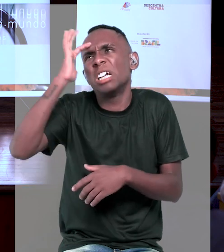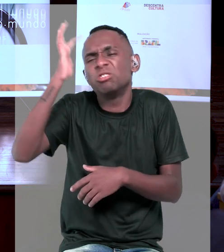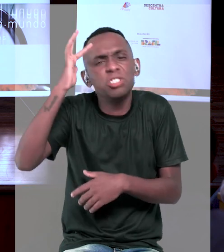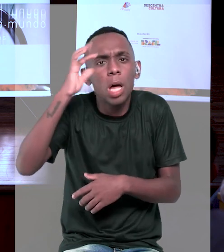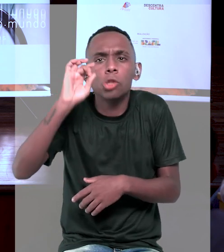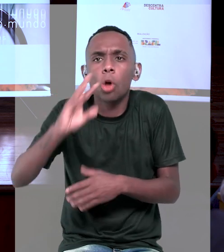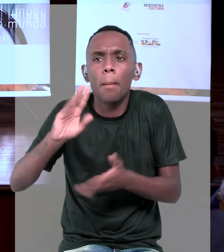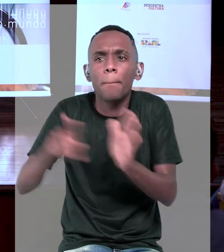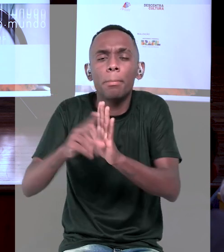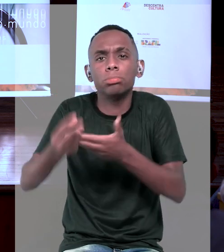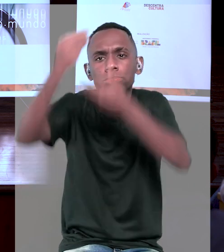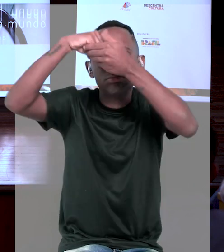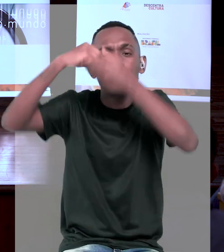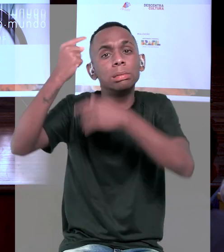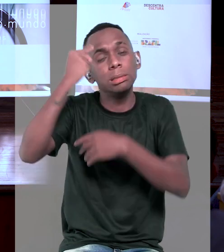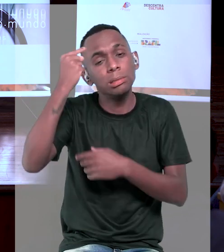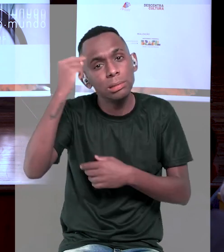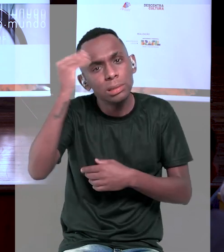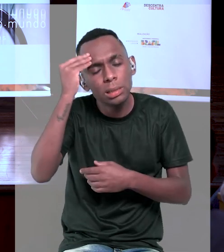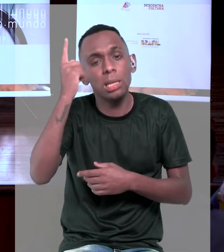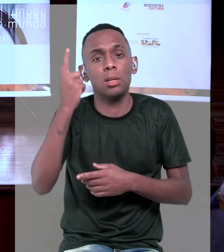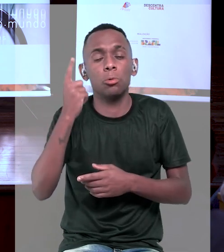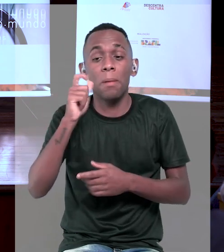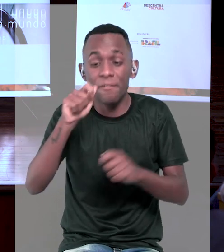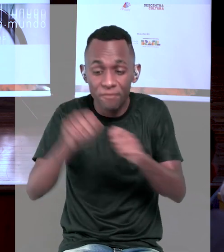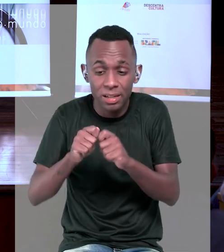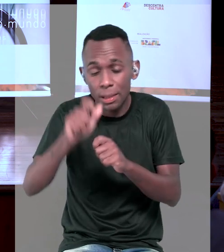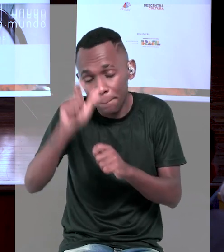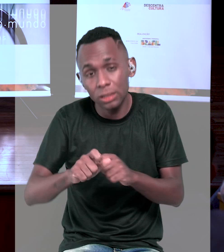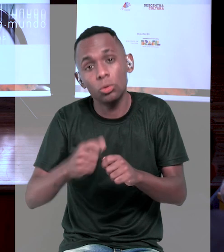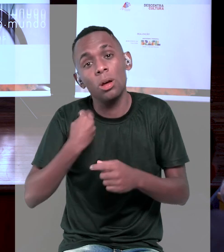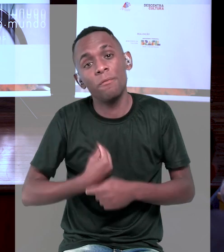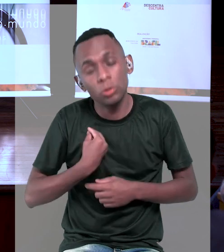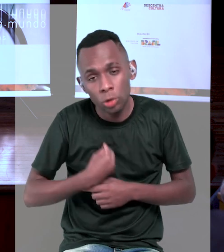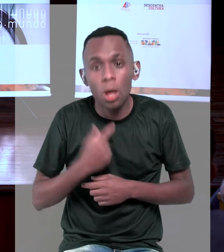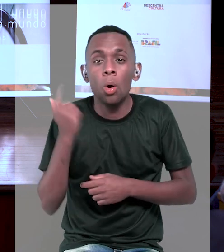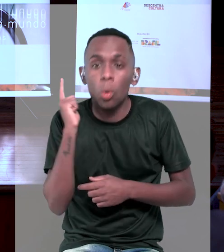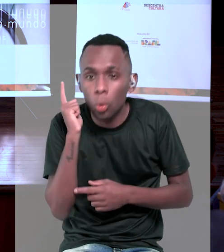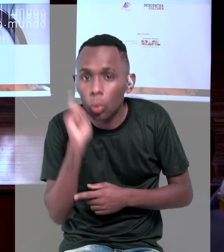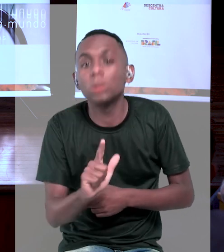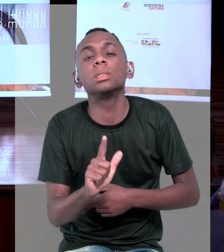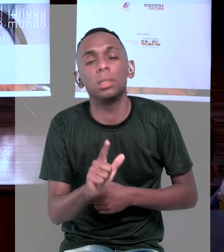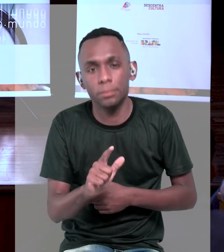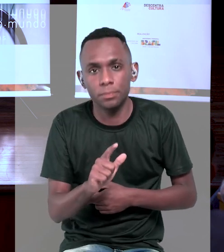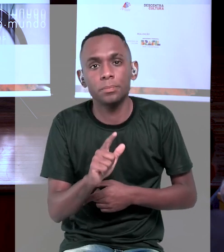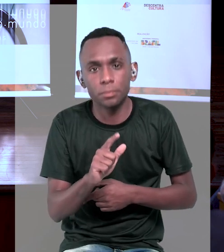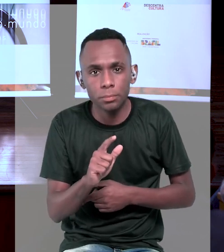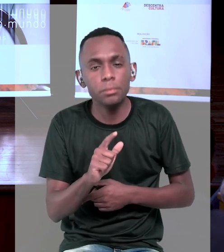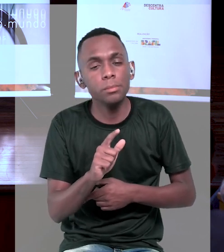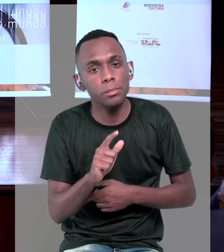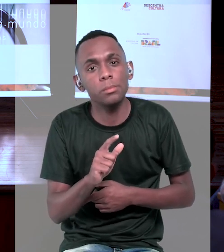psíquico, para fazer com que o sujeito funcione totalmente apartado